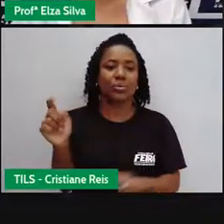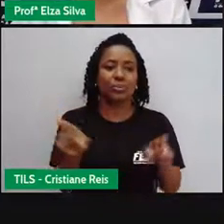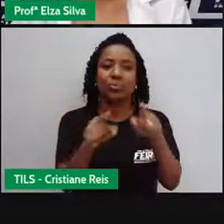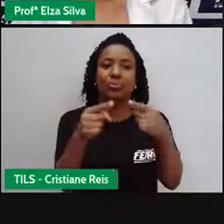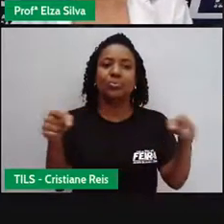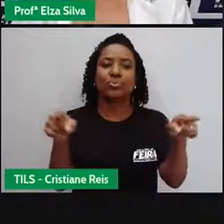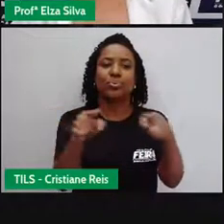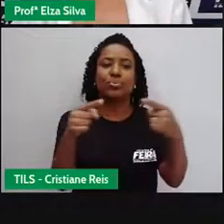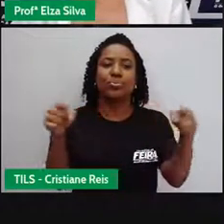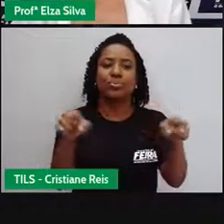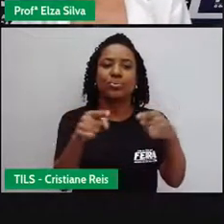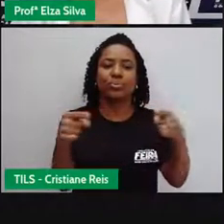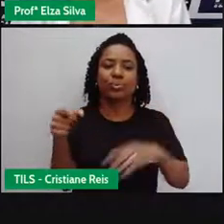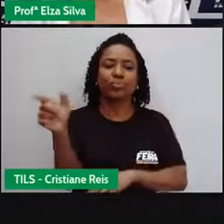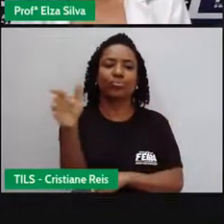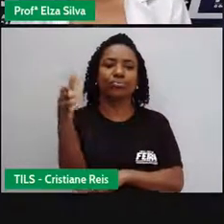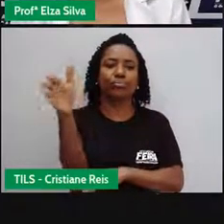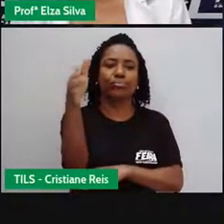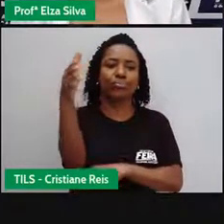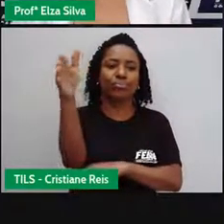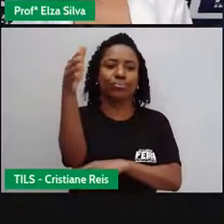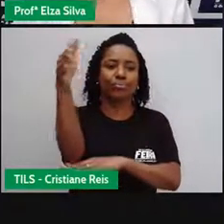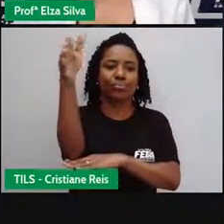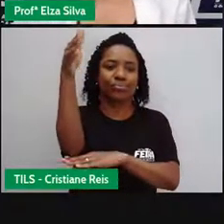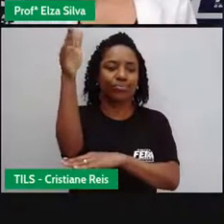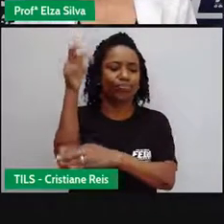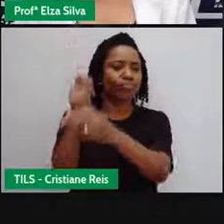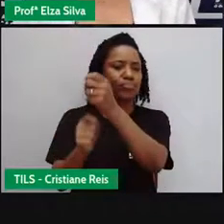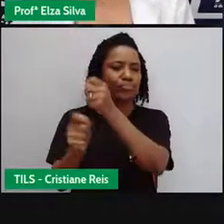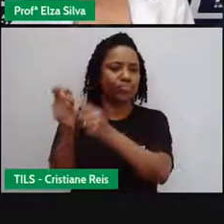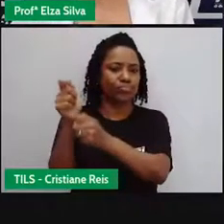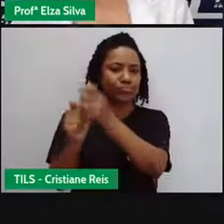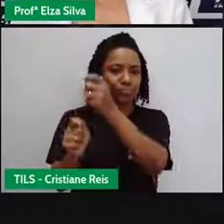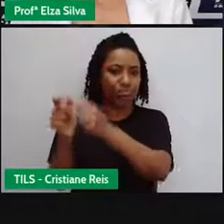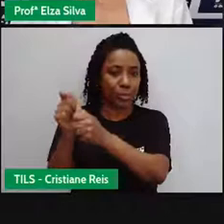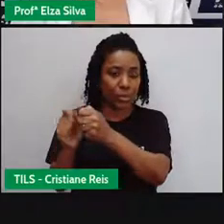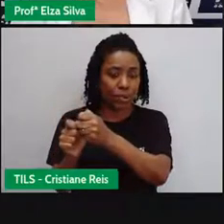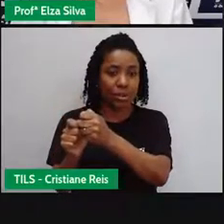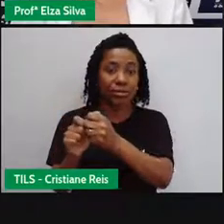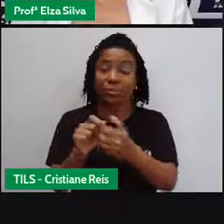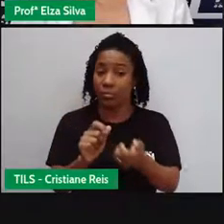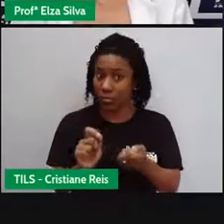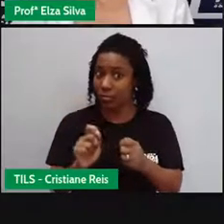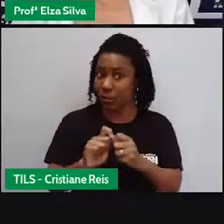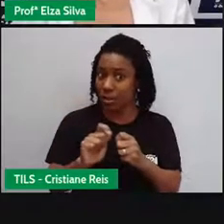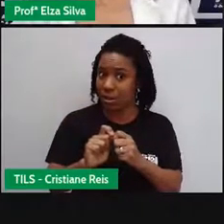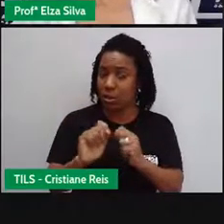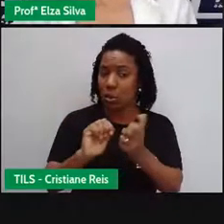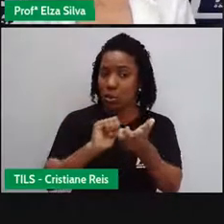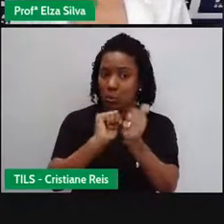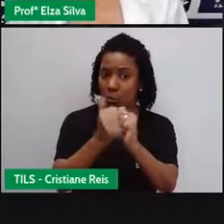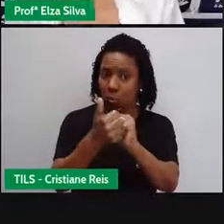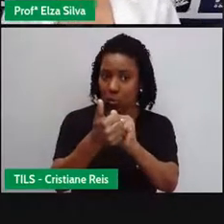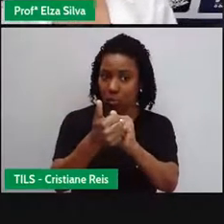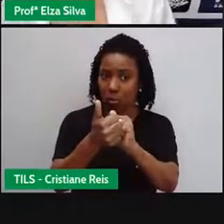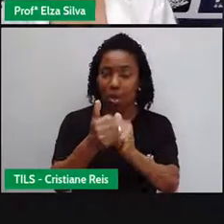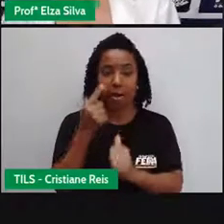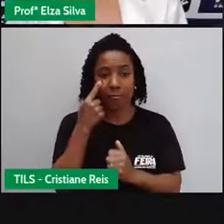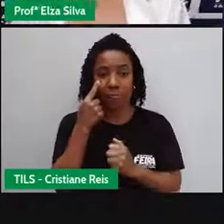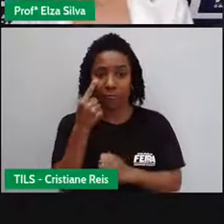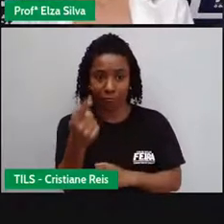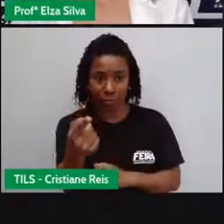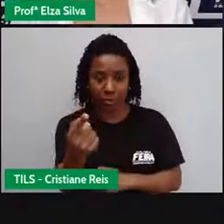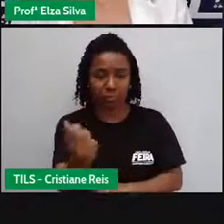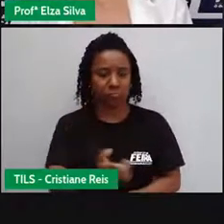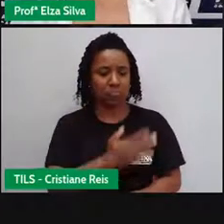jogos, antes dos eventos. Vamos agora, nessa oportunidade, ouvir o hino nacional